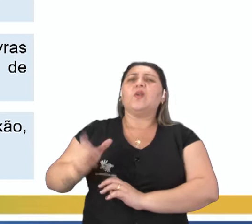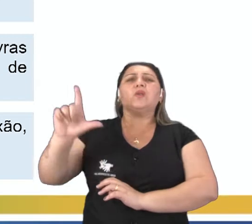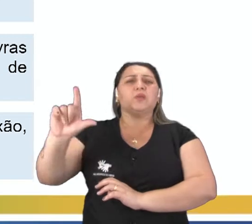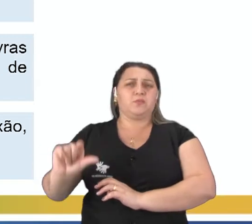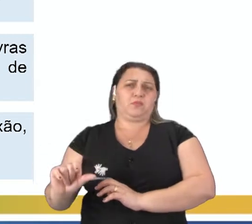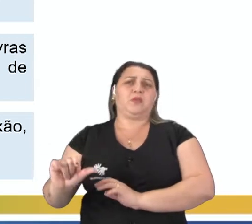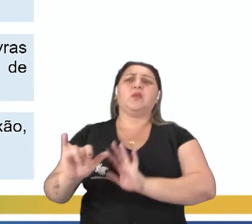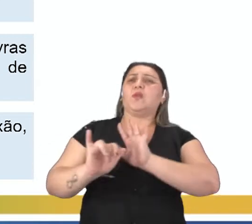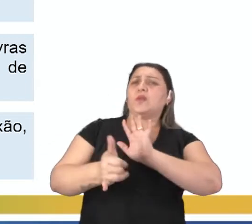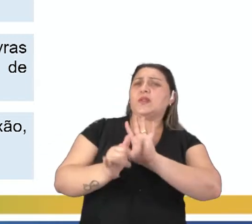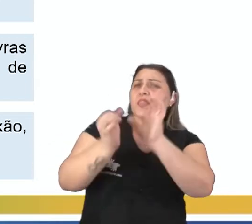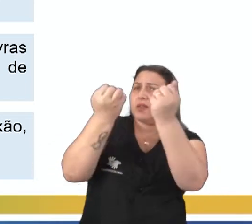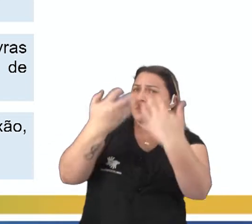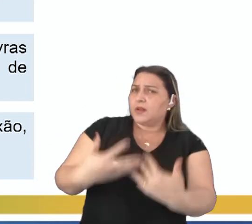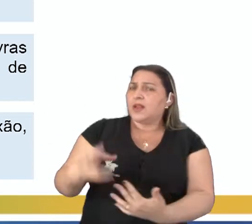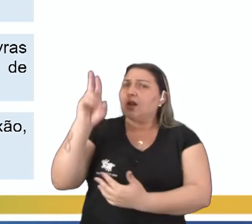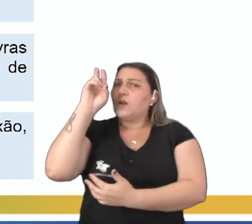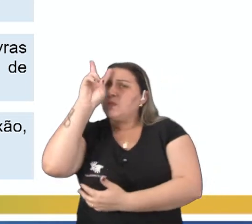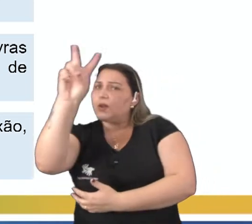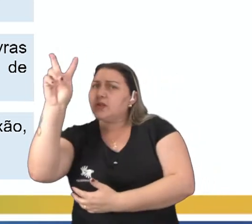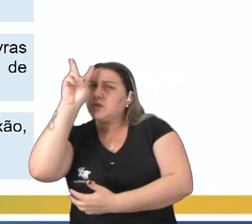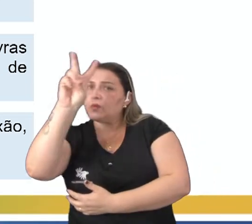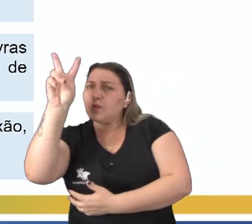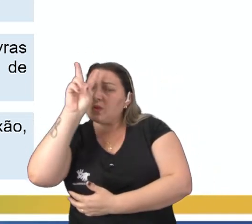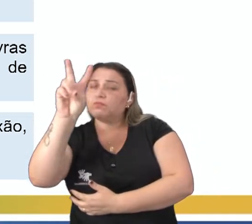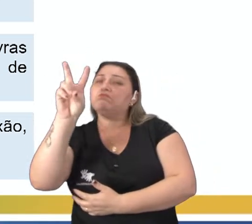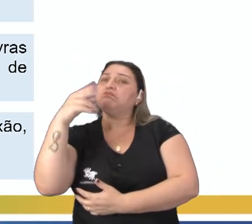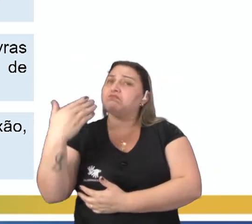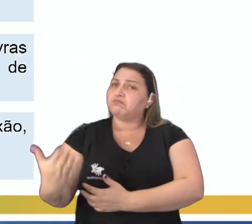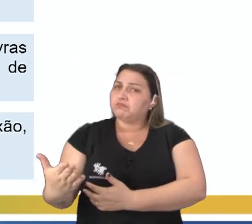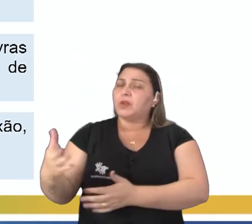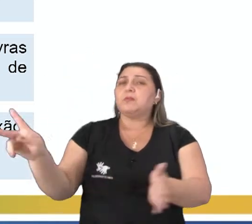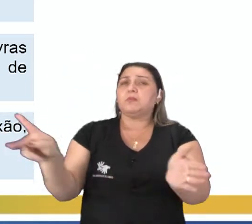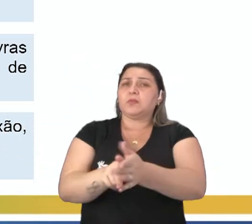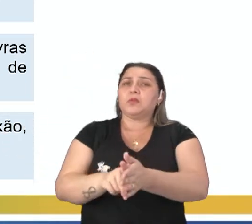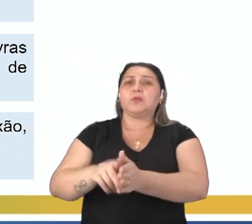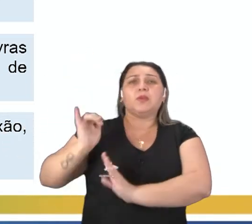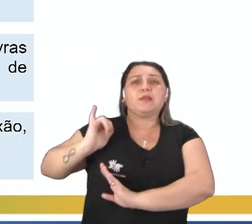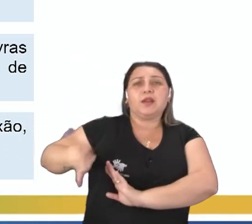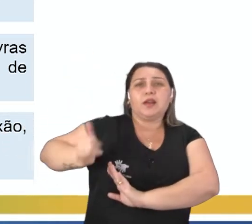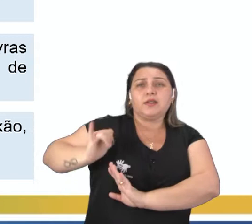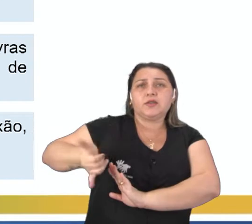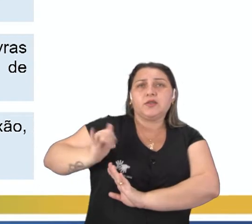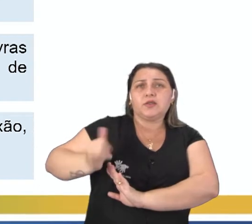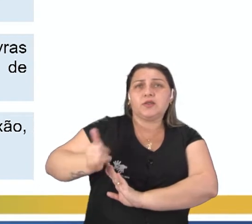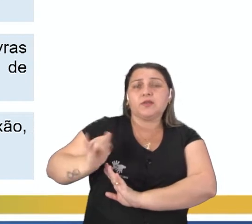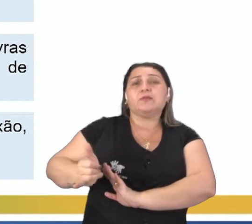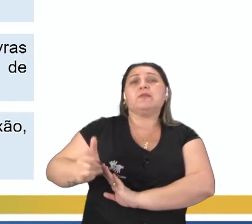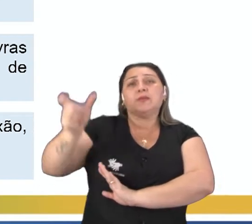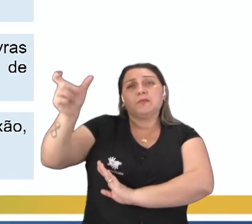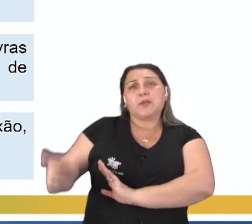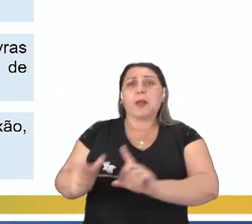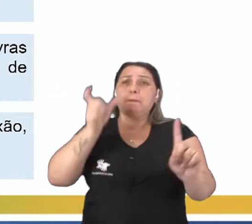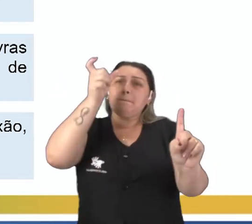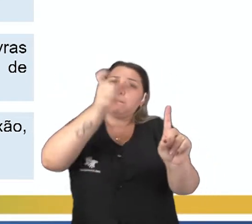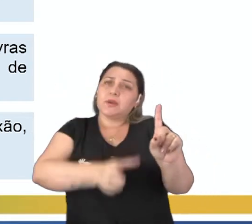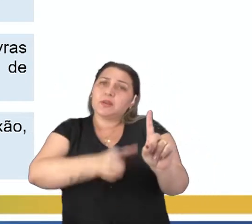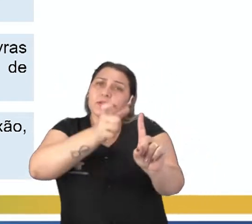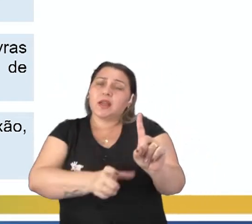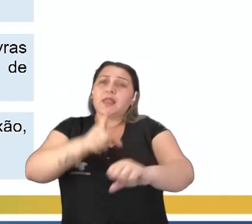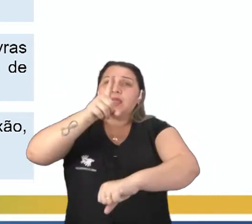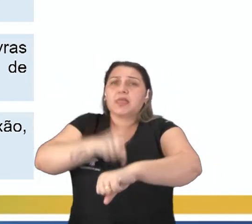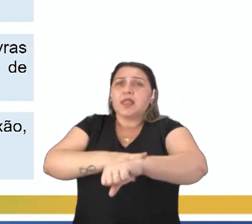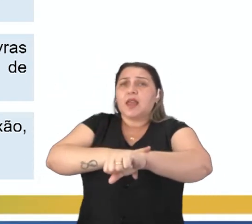microcontos, eles contam uma história. Se contam uma história, fazem parte de uma narrativa. Narrador, personagem,